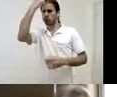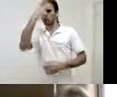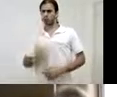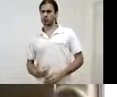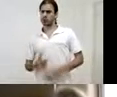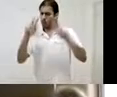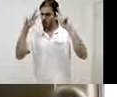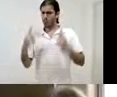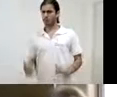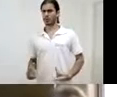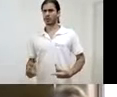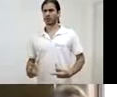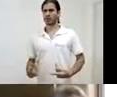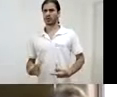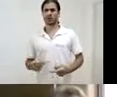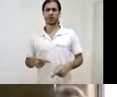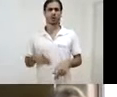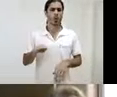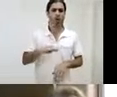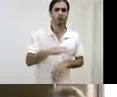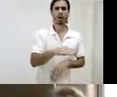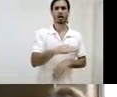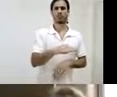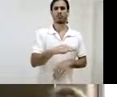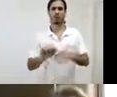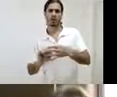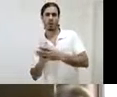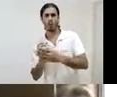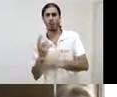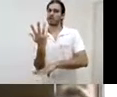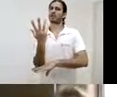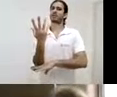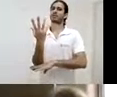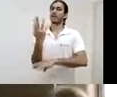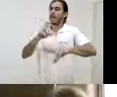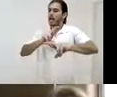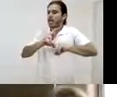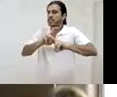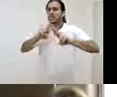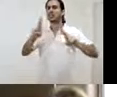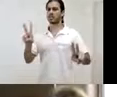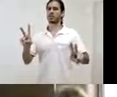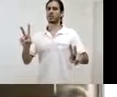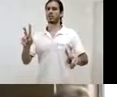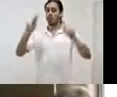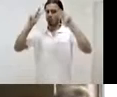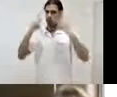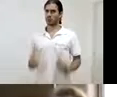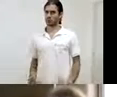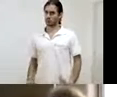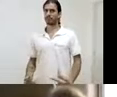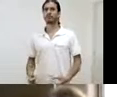eram uma mistura de fenômenos químicos ali, mas existia algo mais além que se dava pelo meio da